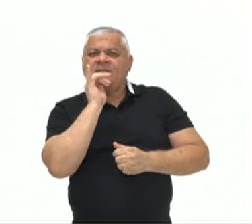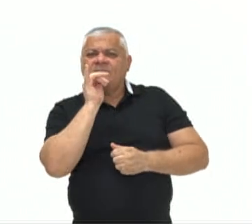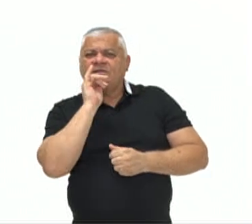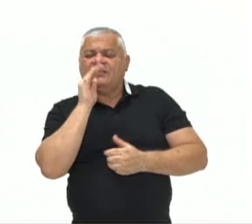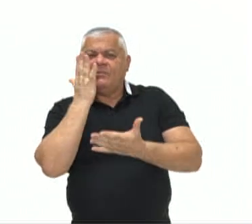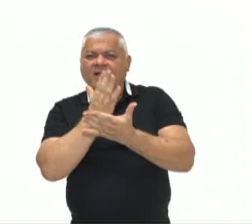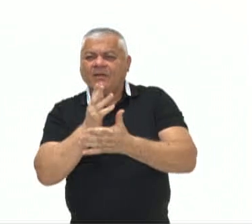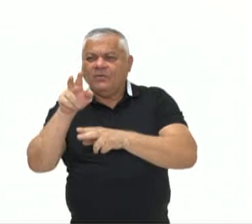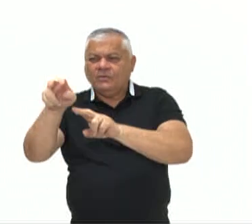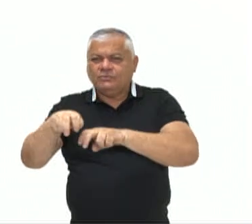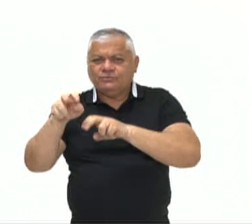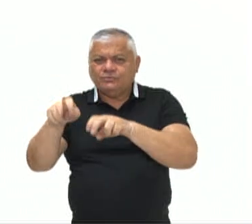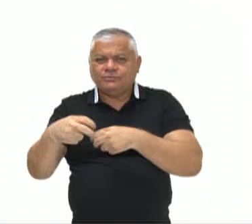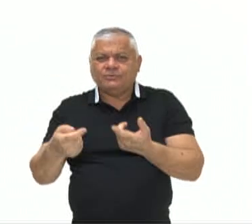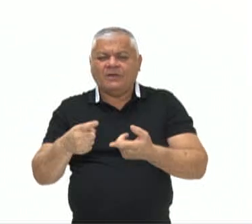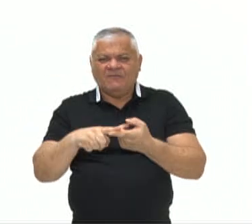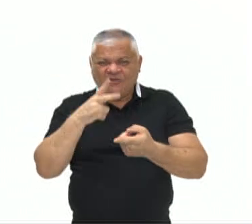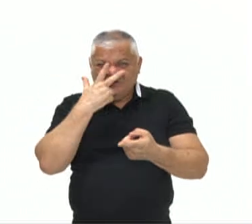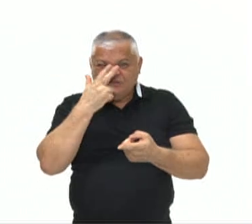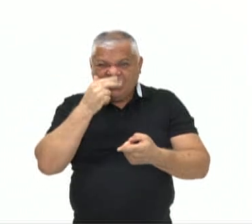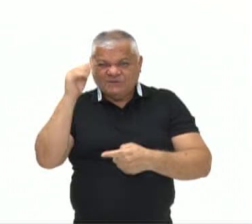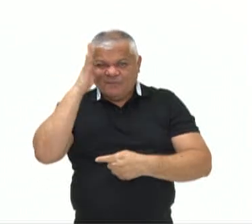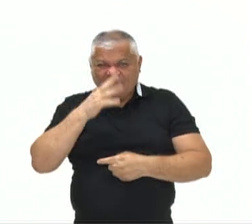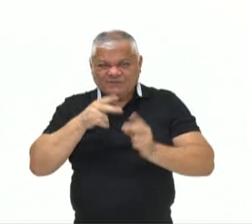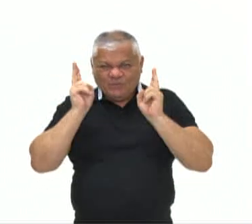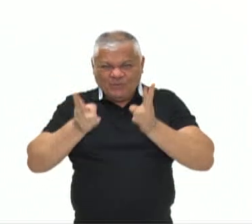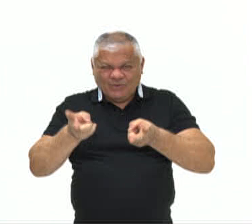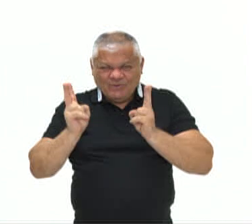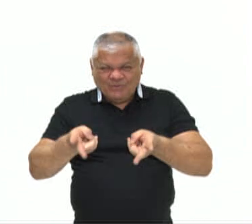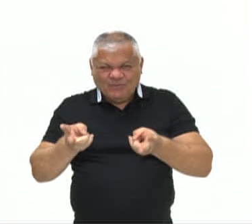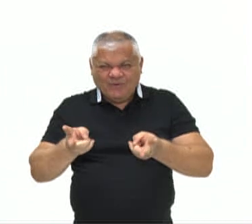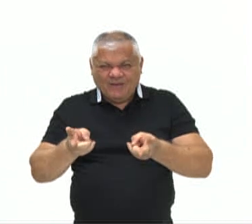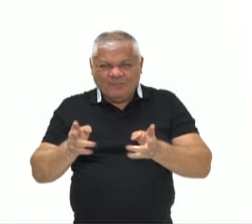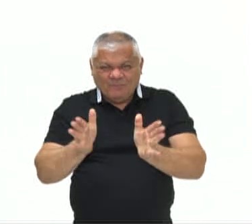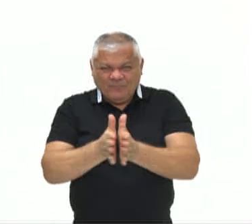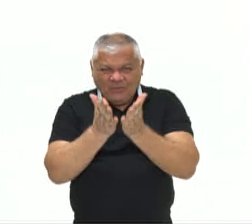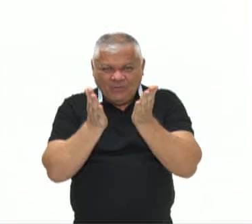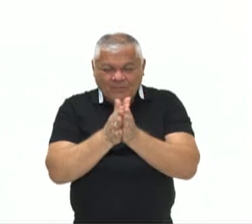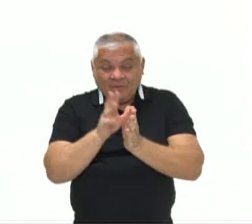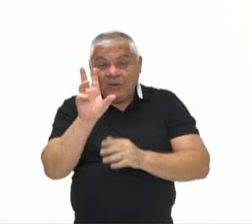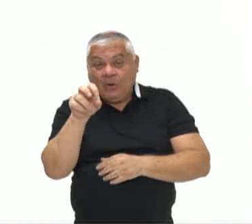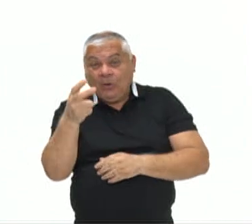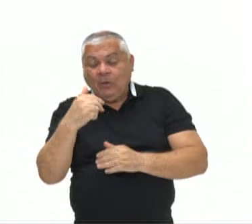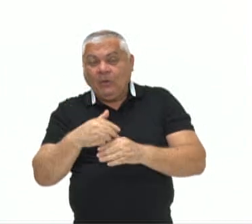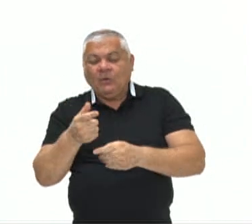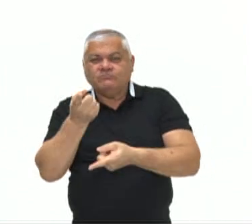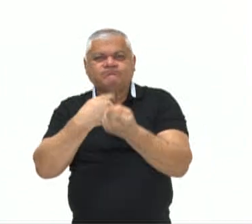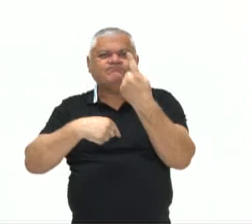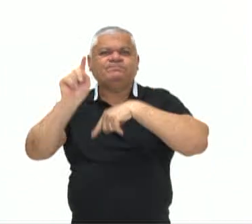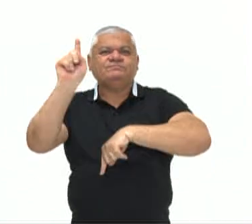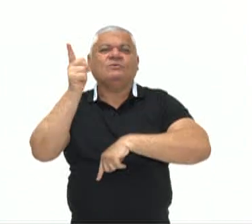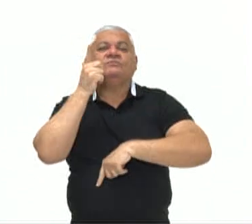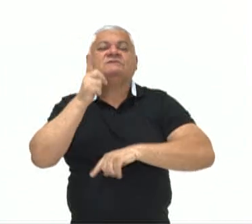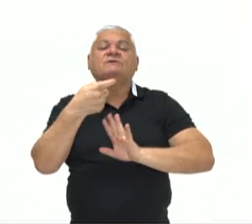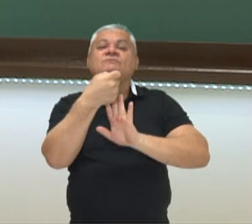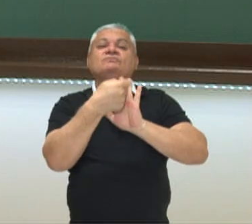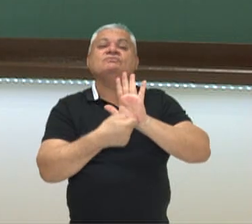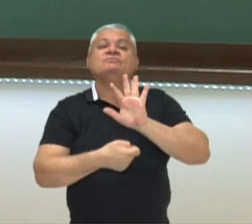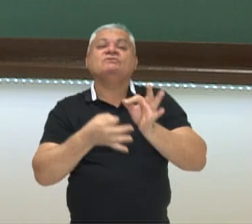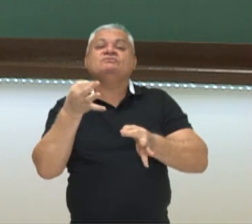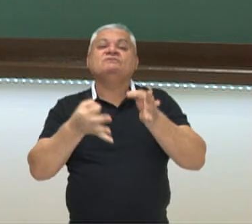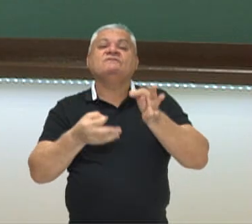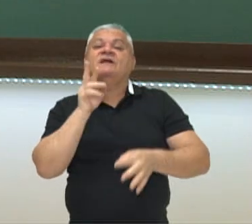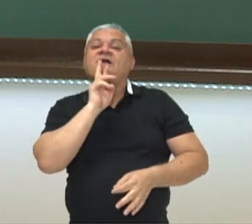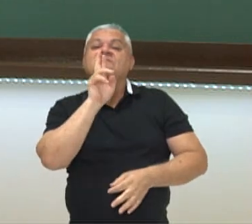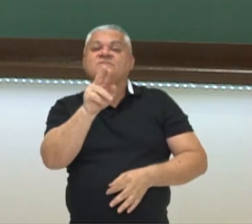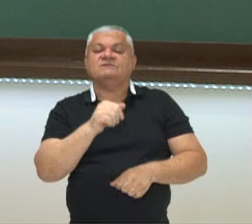Brasil atual? Ou essa herança já foi superada? Escreva um parágrafo em seu caderno justificando sua